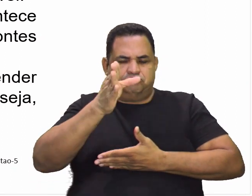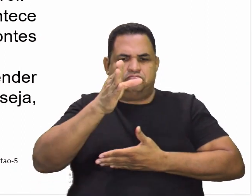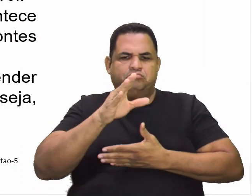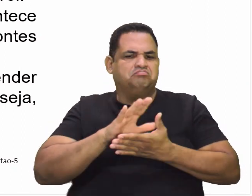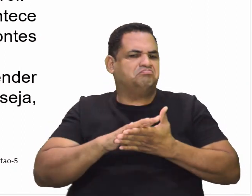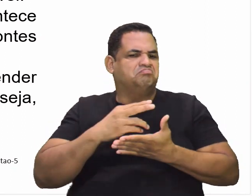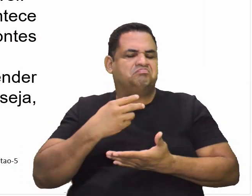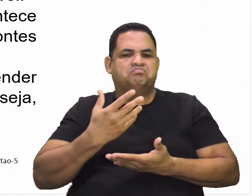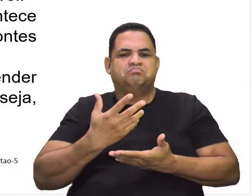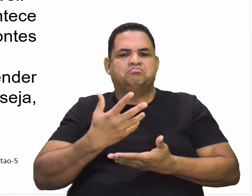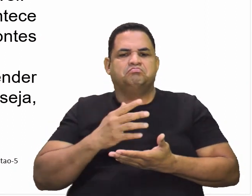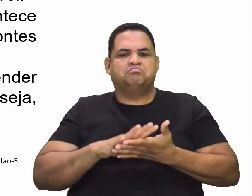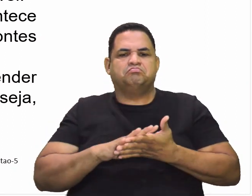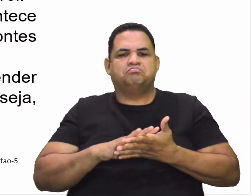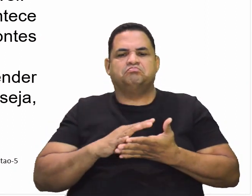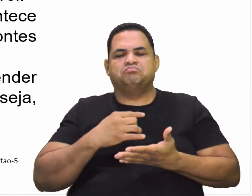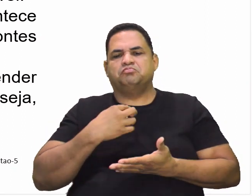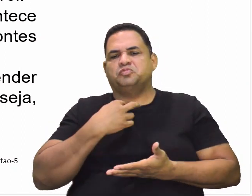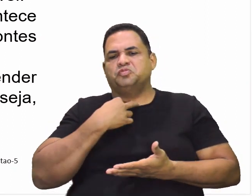linear,